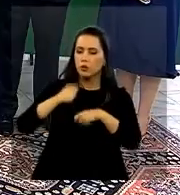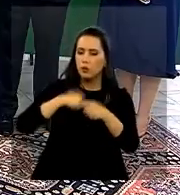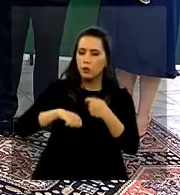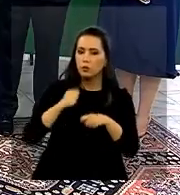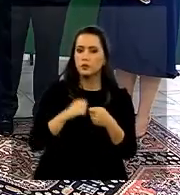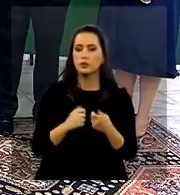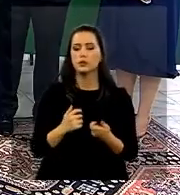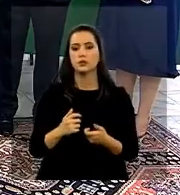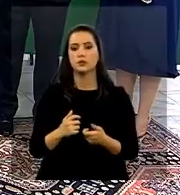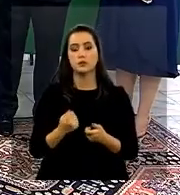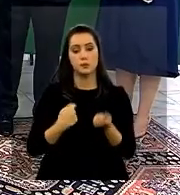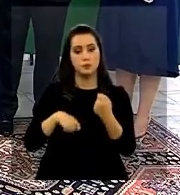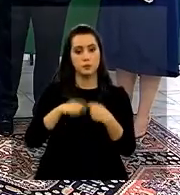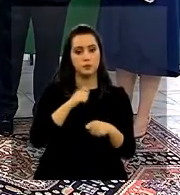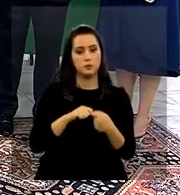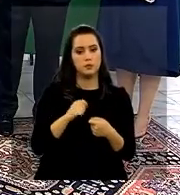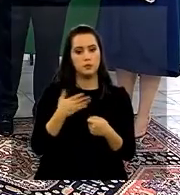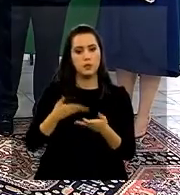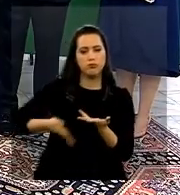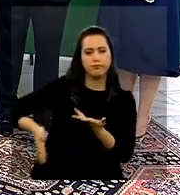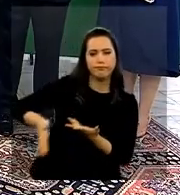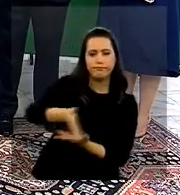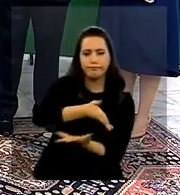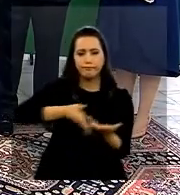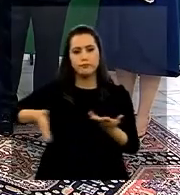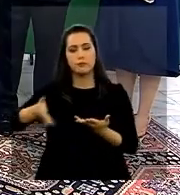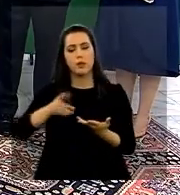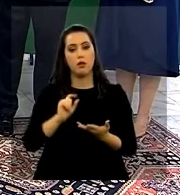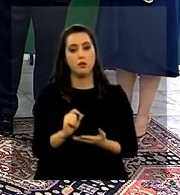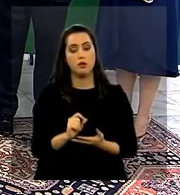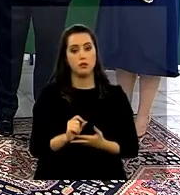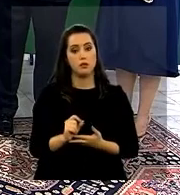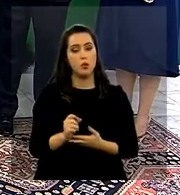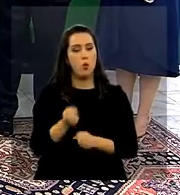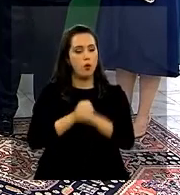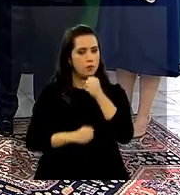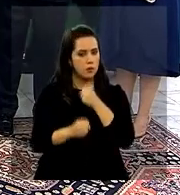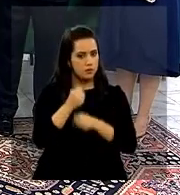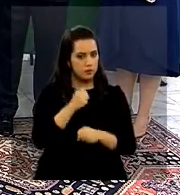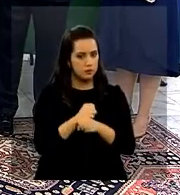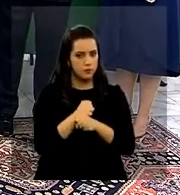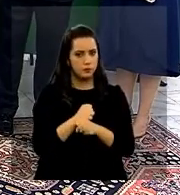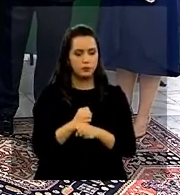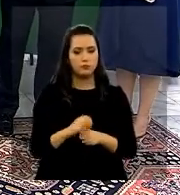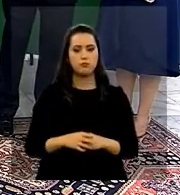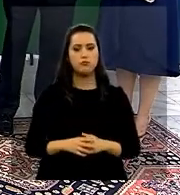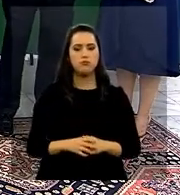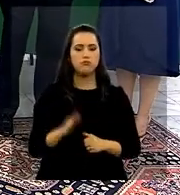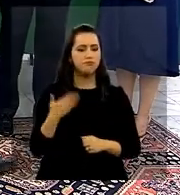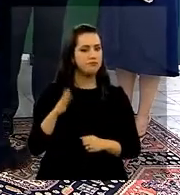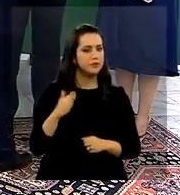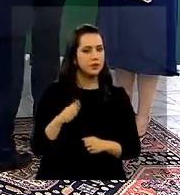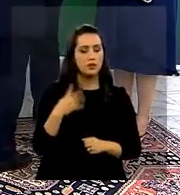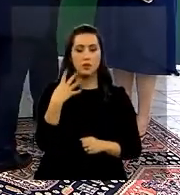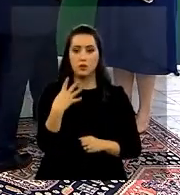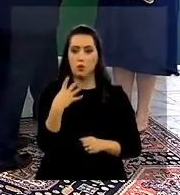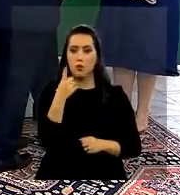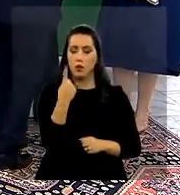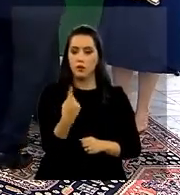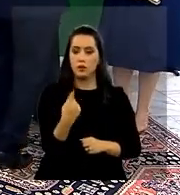economia que movimentou no ano passado pouco mais de